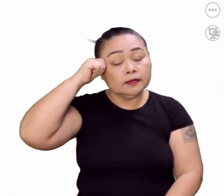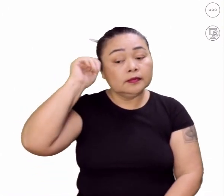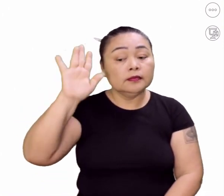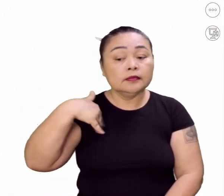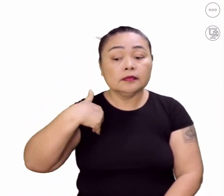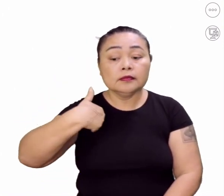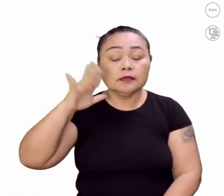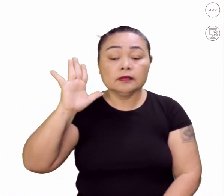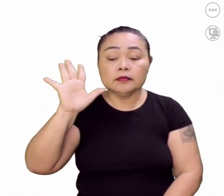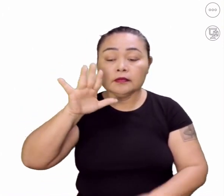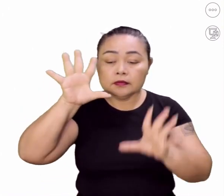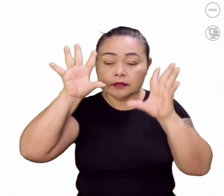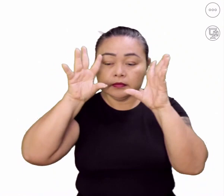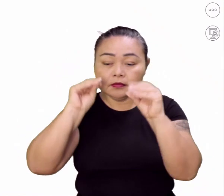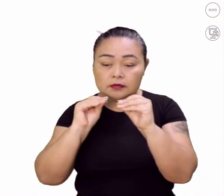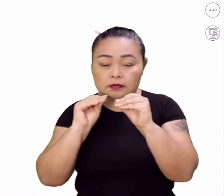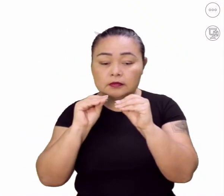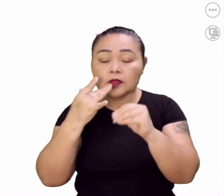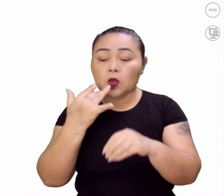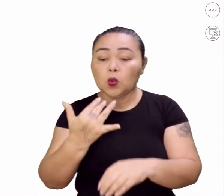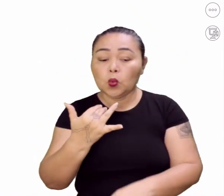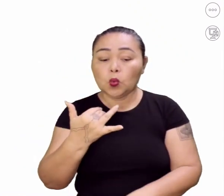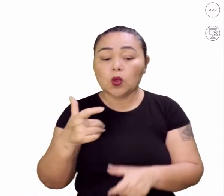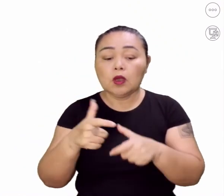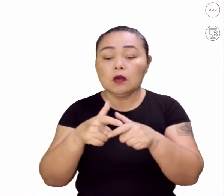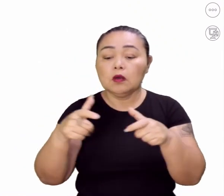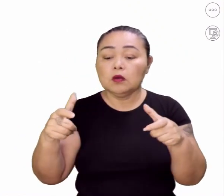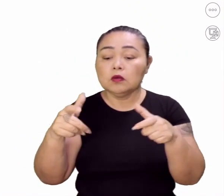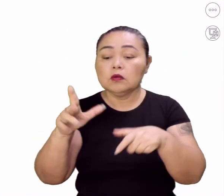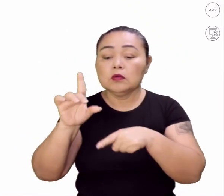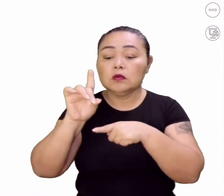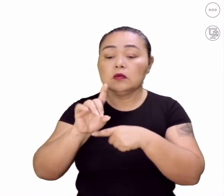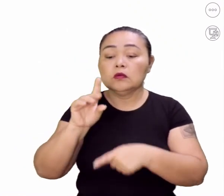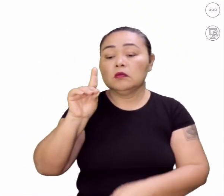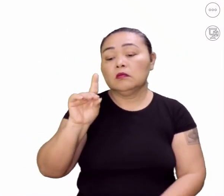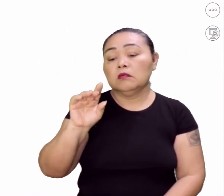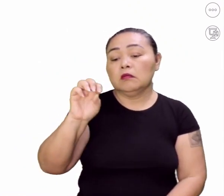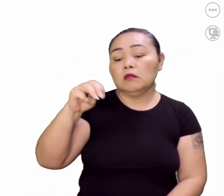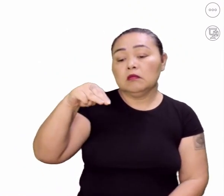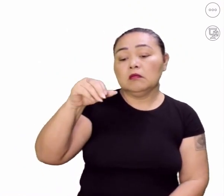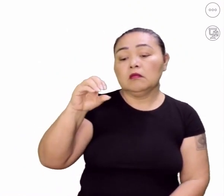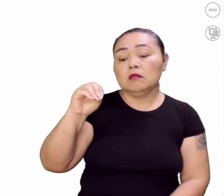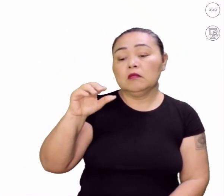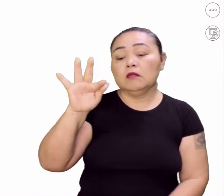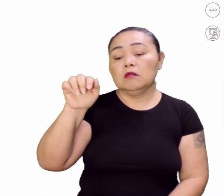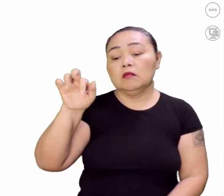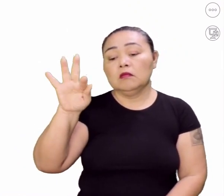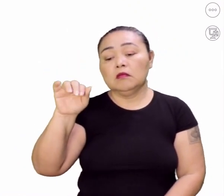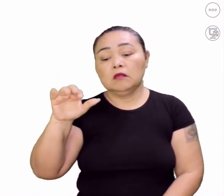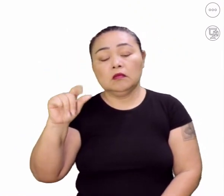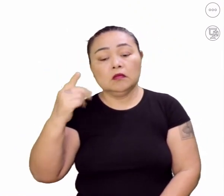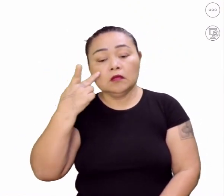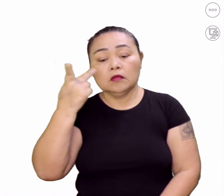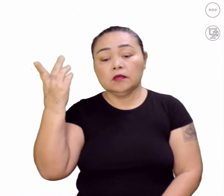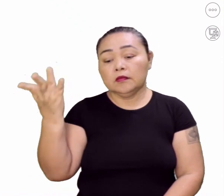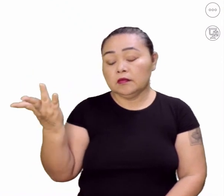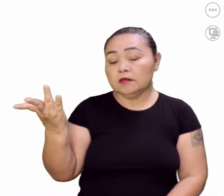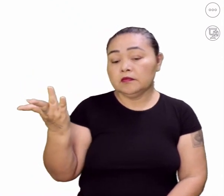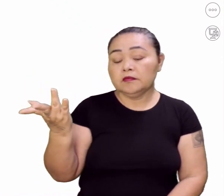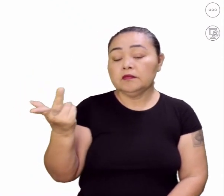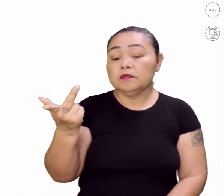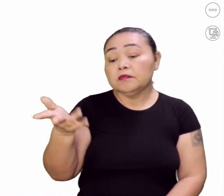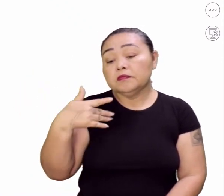mais escuro for a cor, maior é a densidade demográfica. Rogério, aí o aluno,